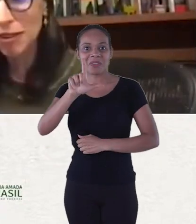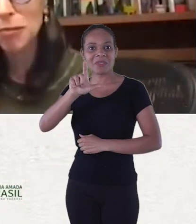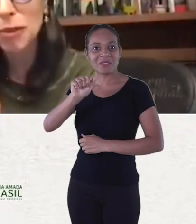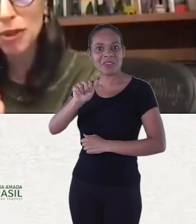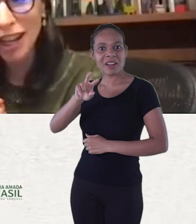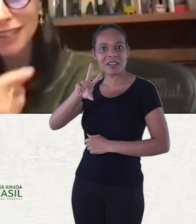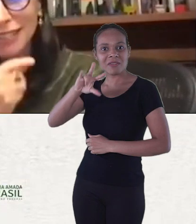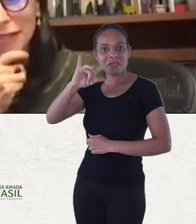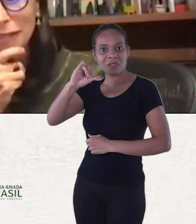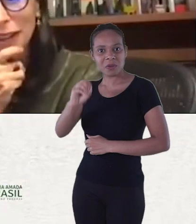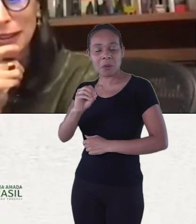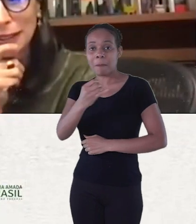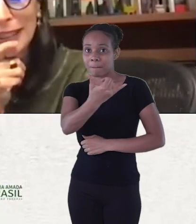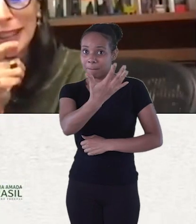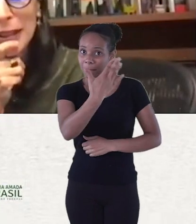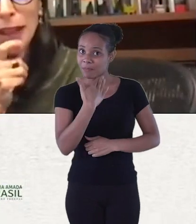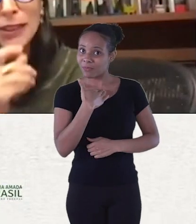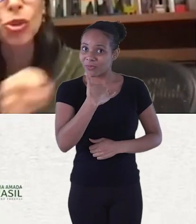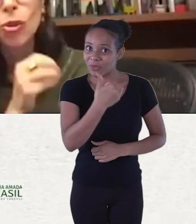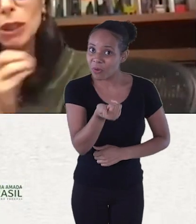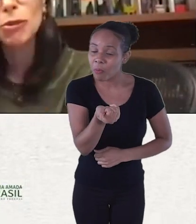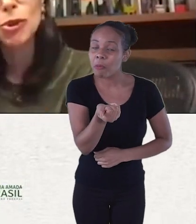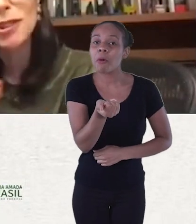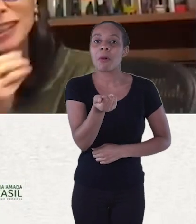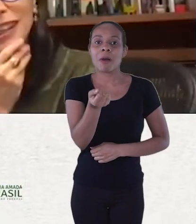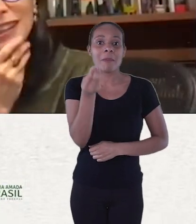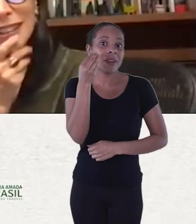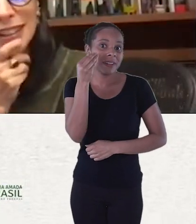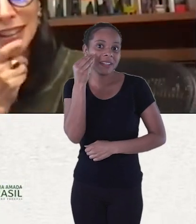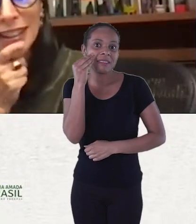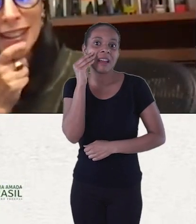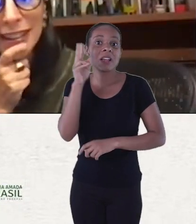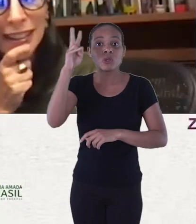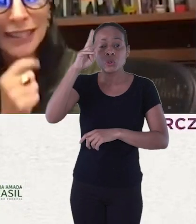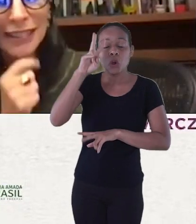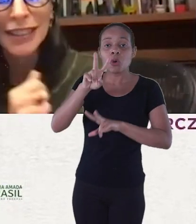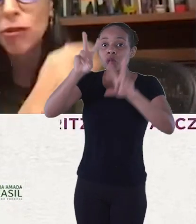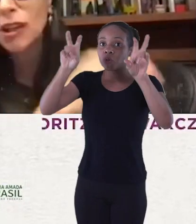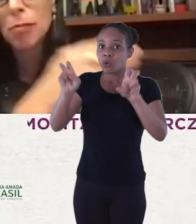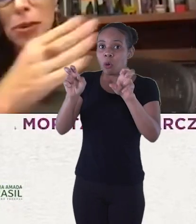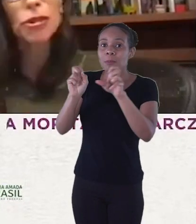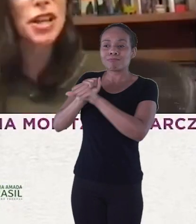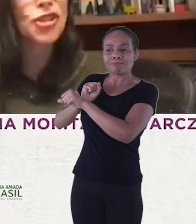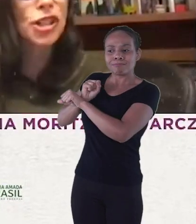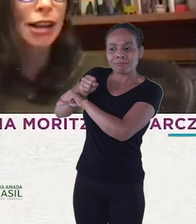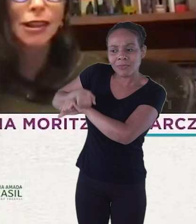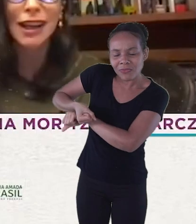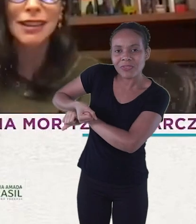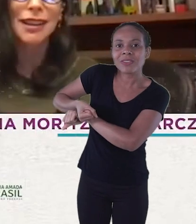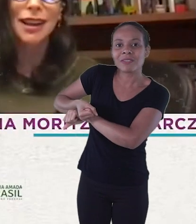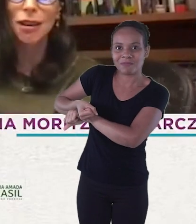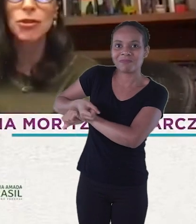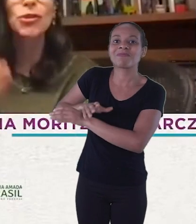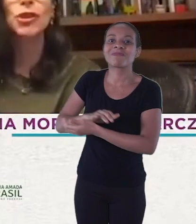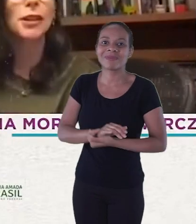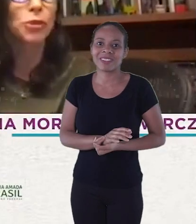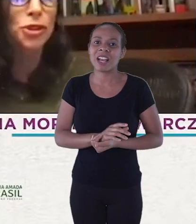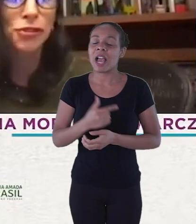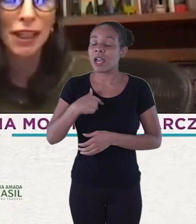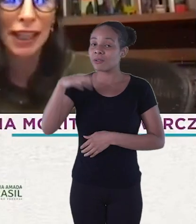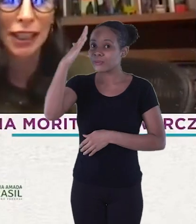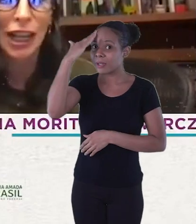Nós chegamos a fazer um projeto, né, Flávio? Mas tomamos consciência que seria um capítulo dedicado a